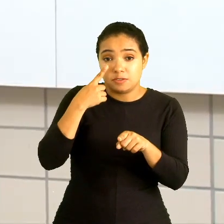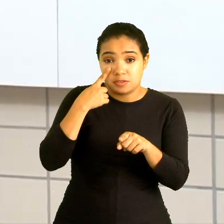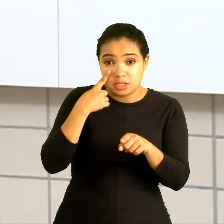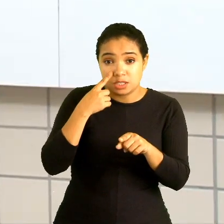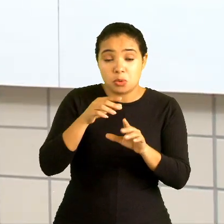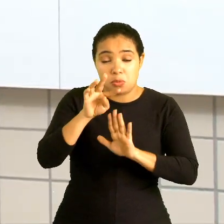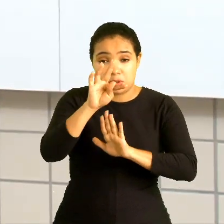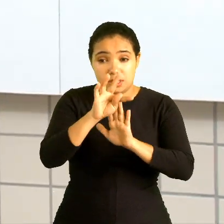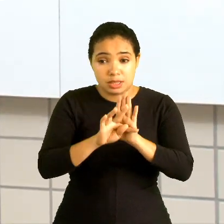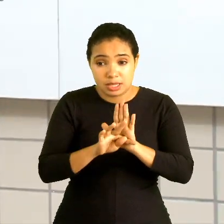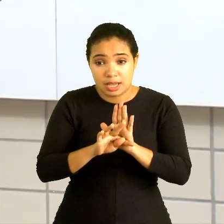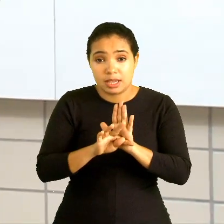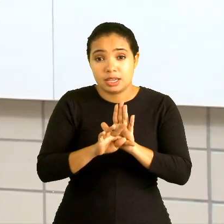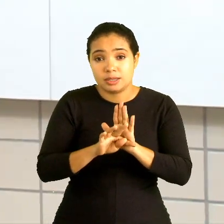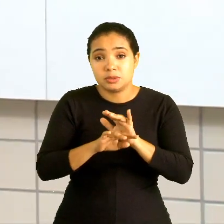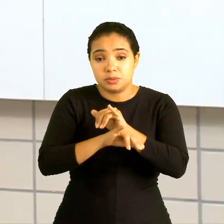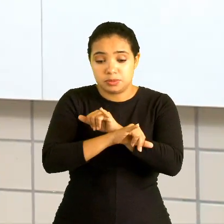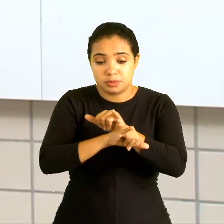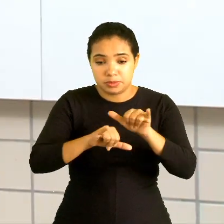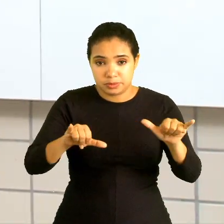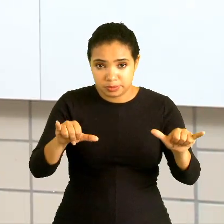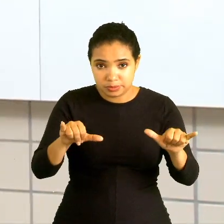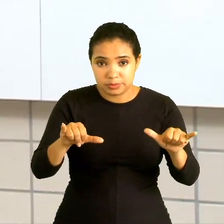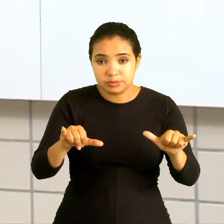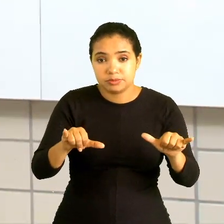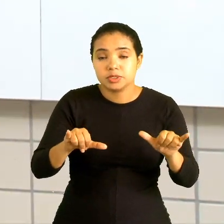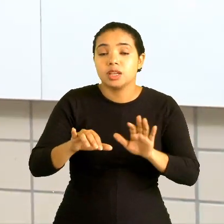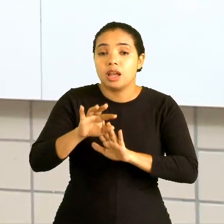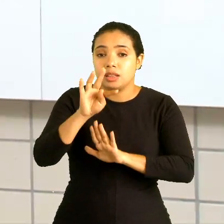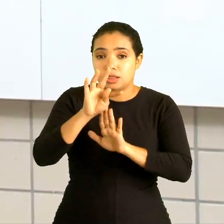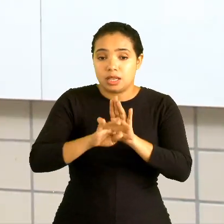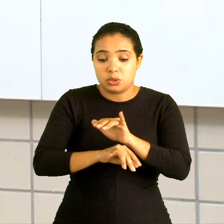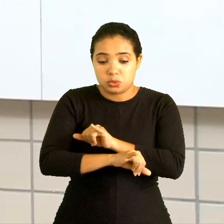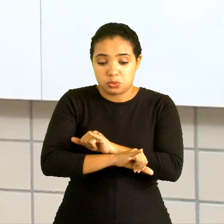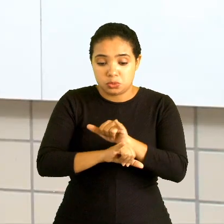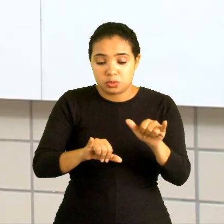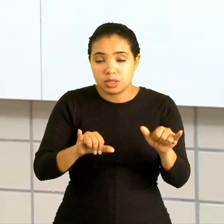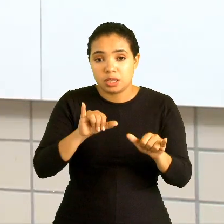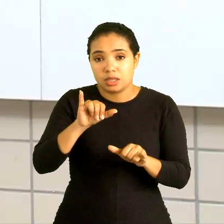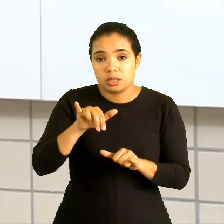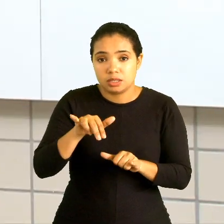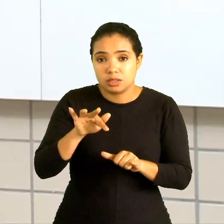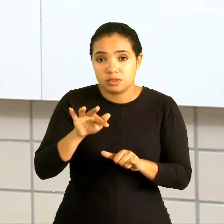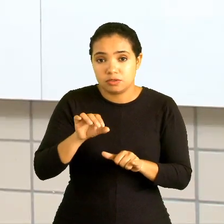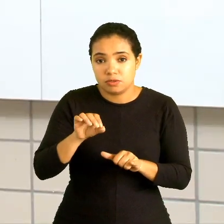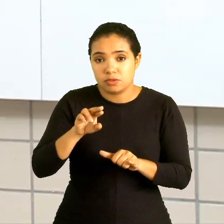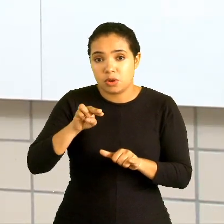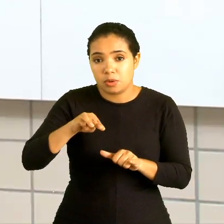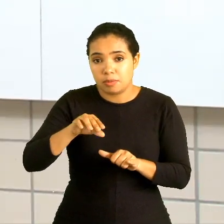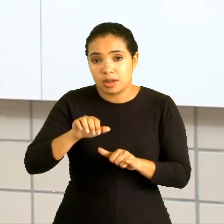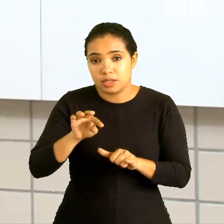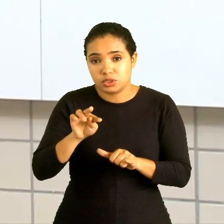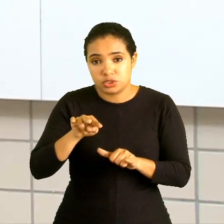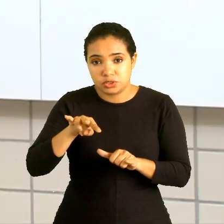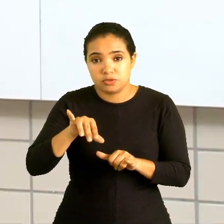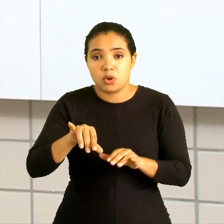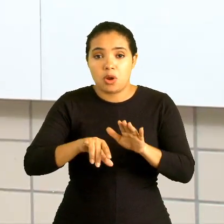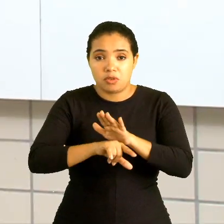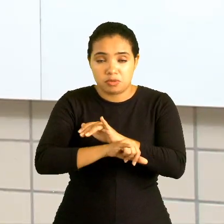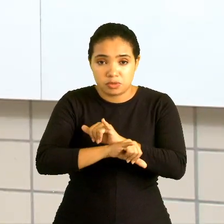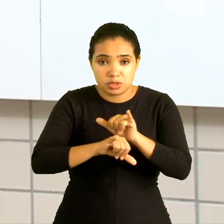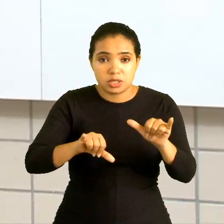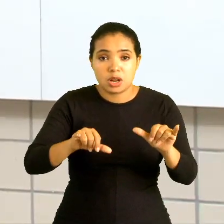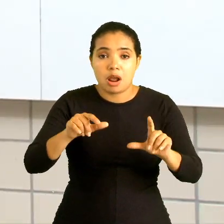um texto informativo. Esse texto informativo, como a entrevista, as notícias e